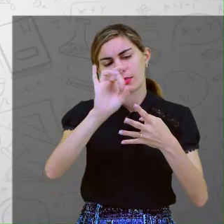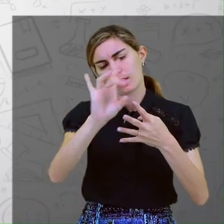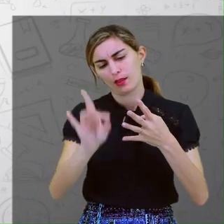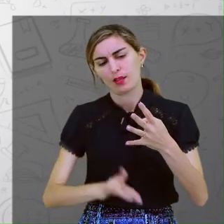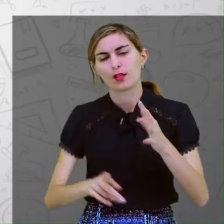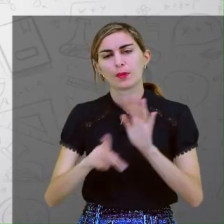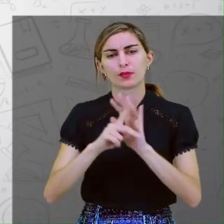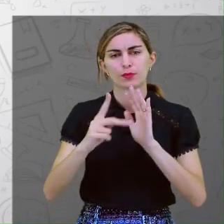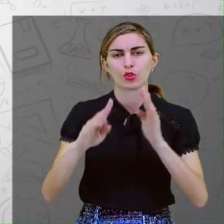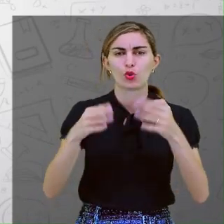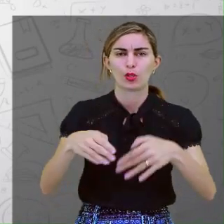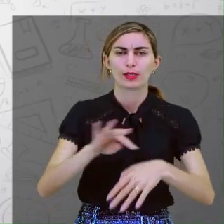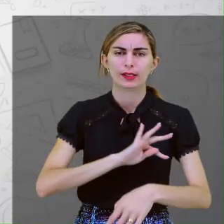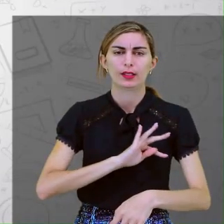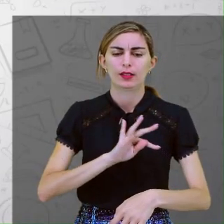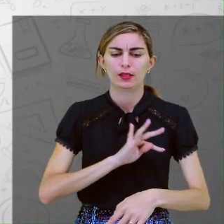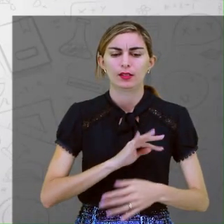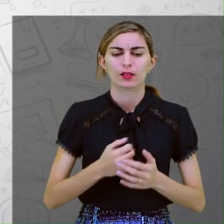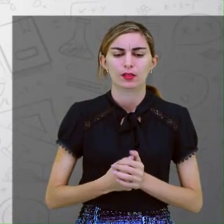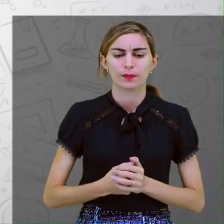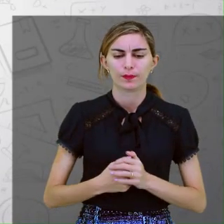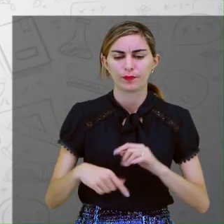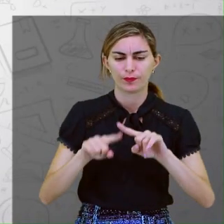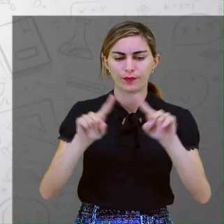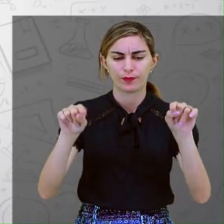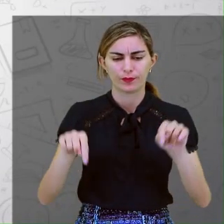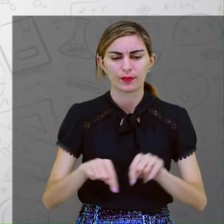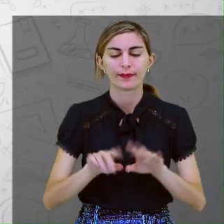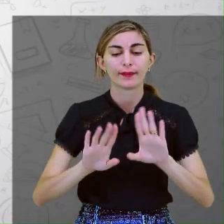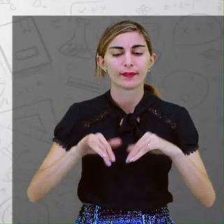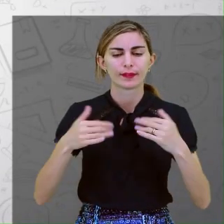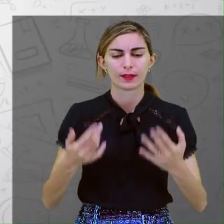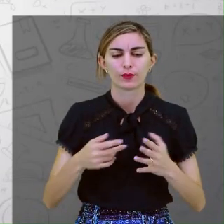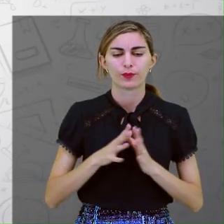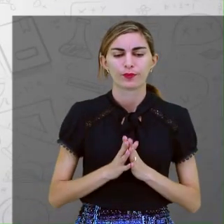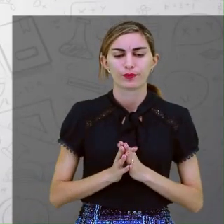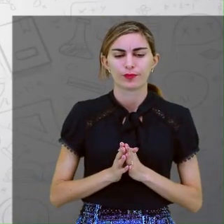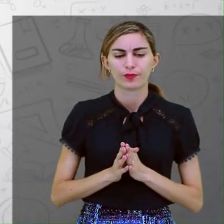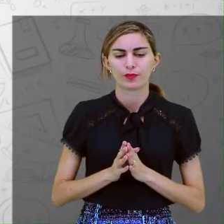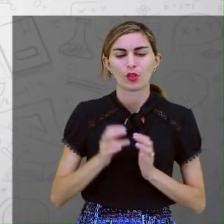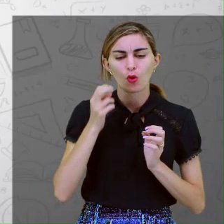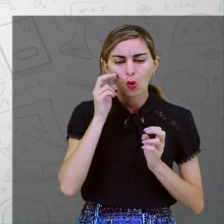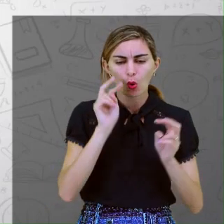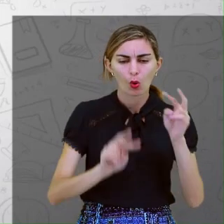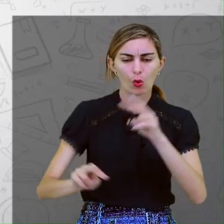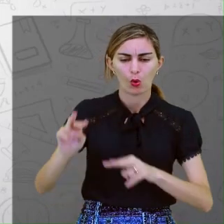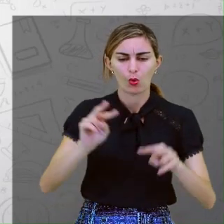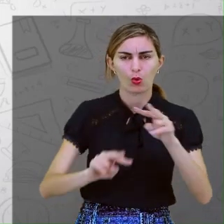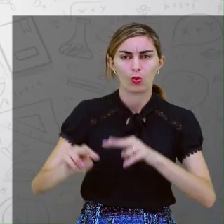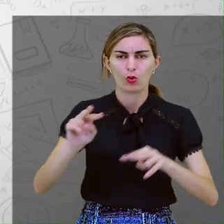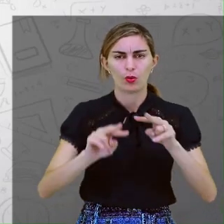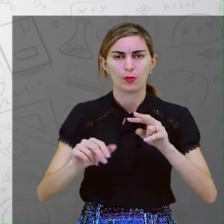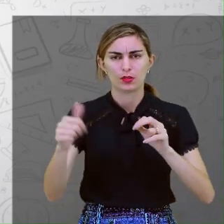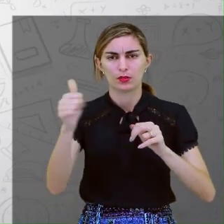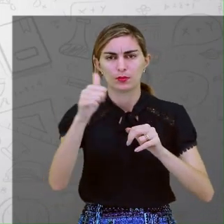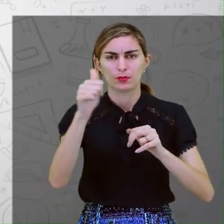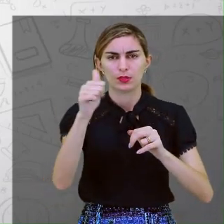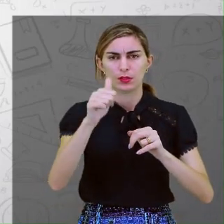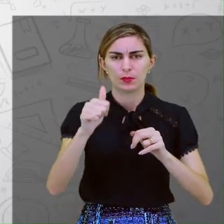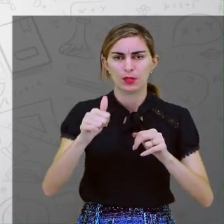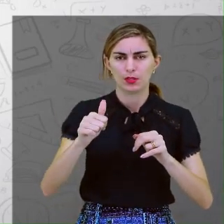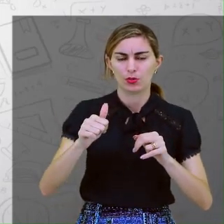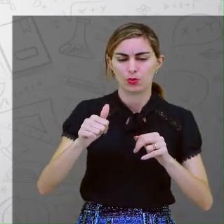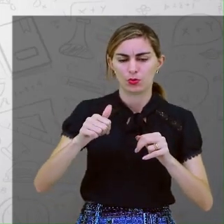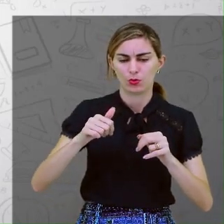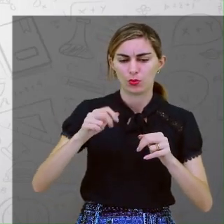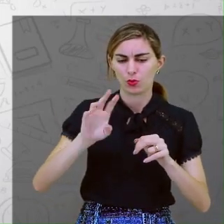detalhamento e especificação técnica. Então, observem aqui um dos primeiros pontos que a